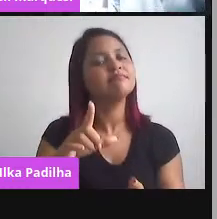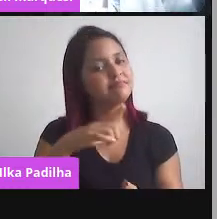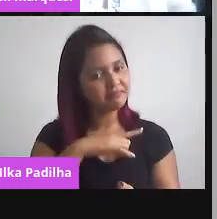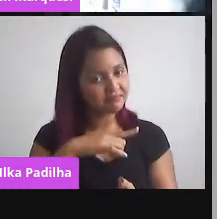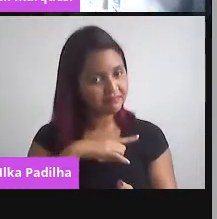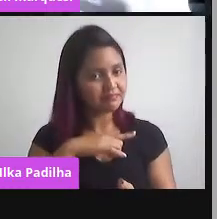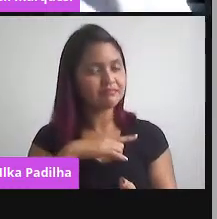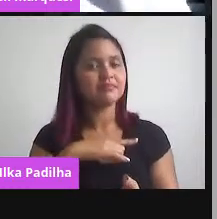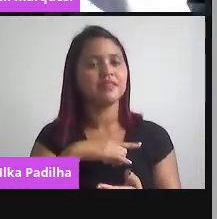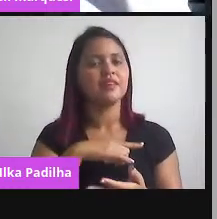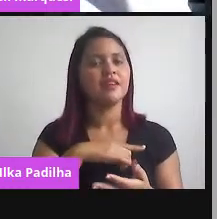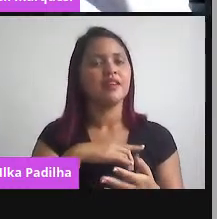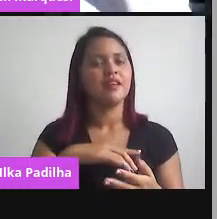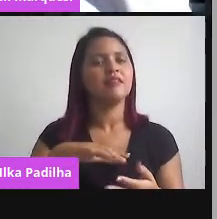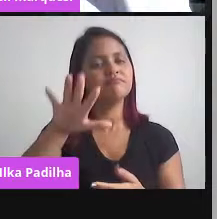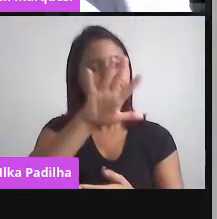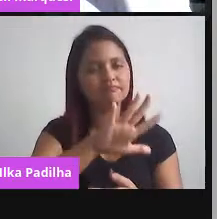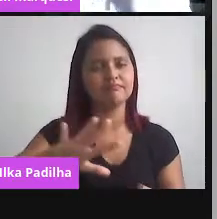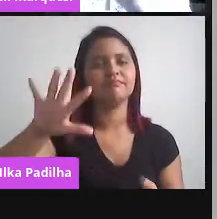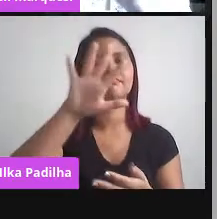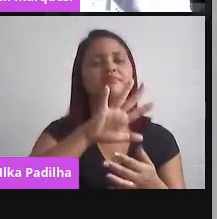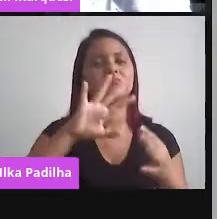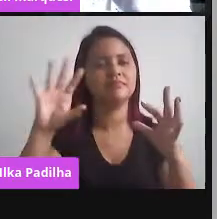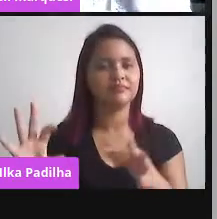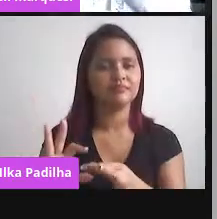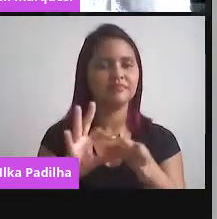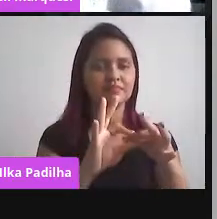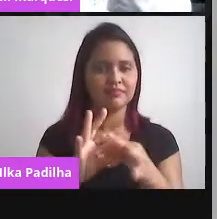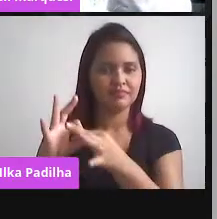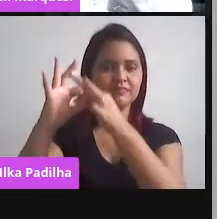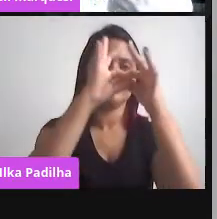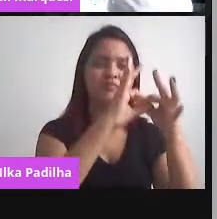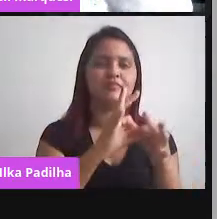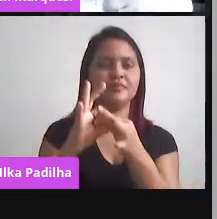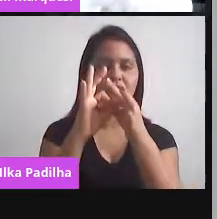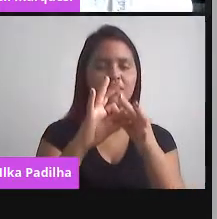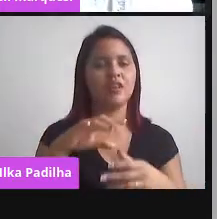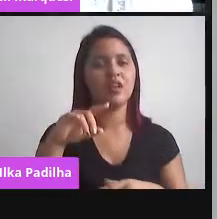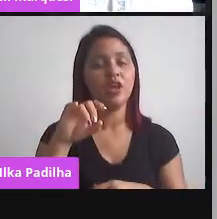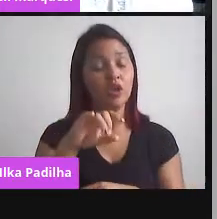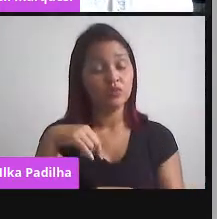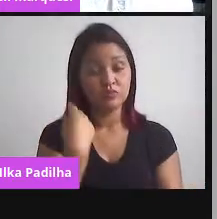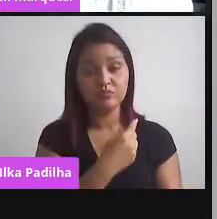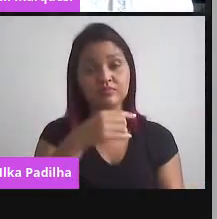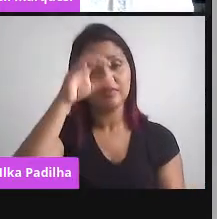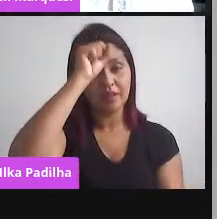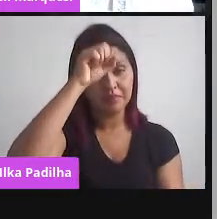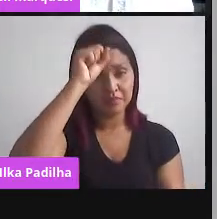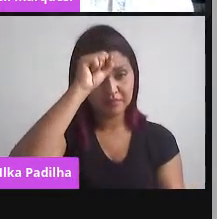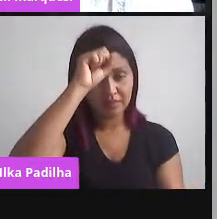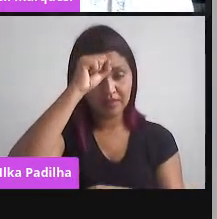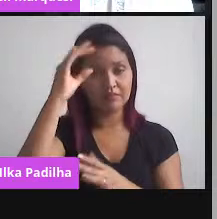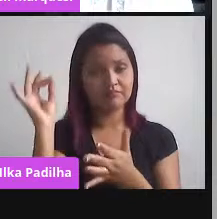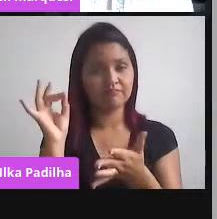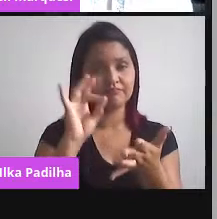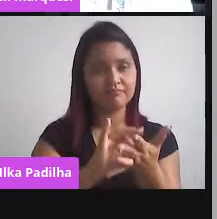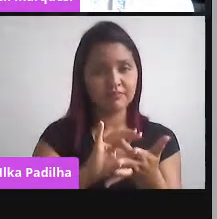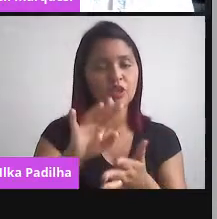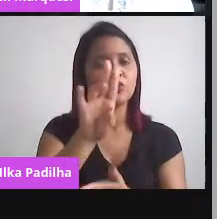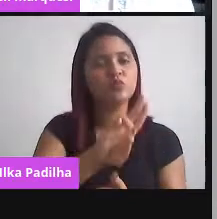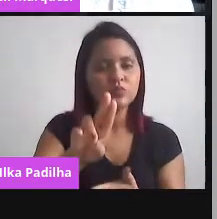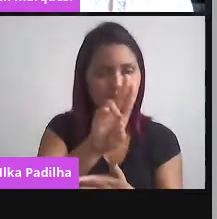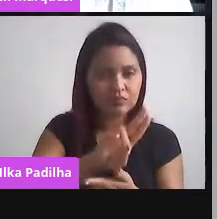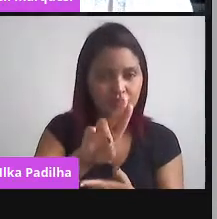o círculo se fechando, né? Nós só aprendemos quando aplicamos, mas nós só aplicamos aquilo que nós sabemos,